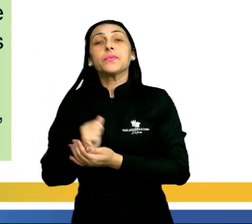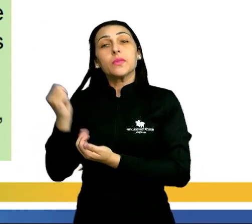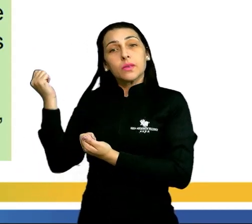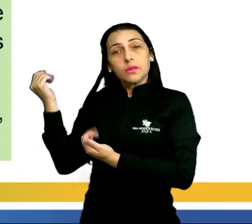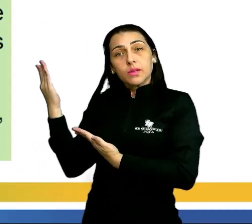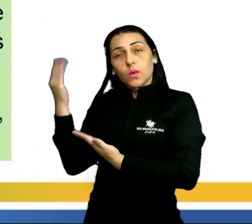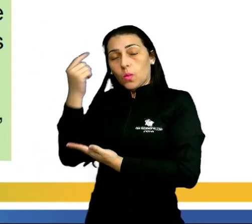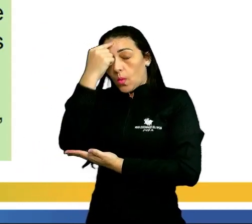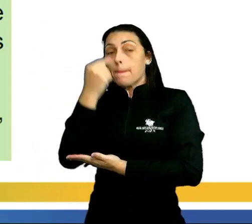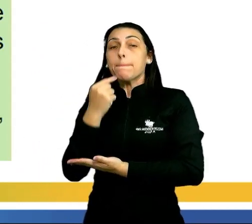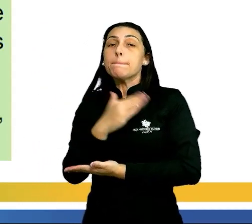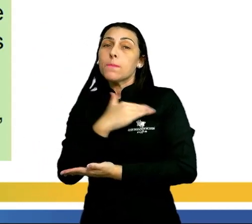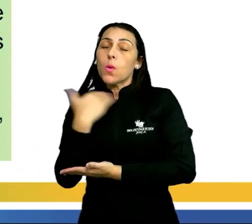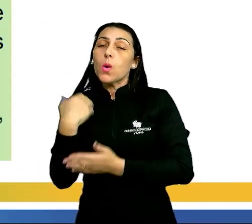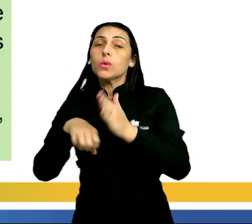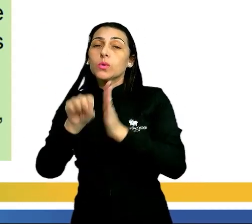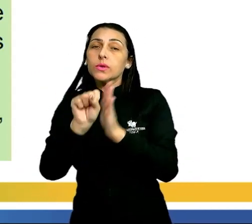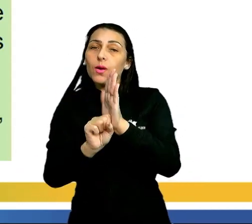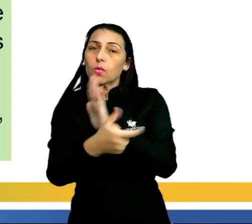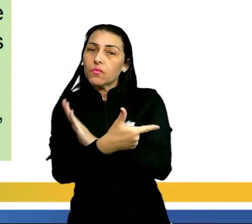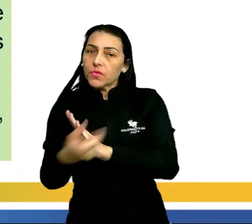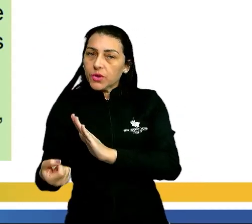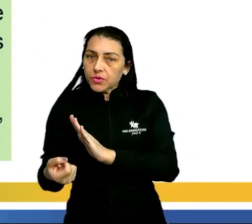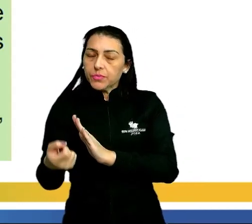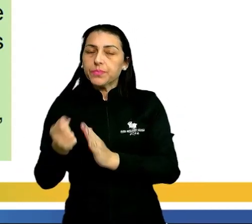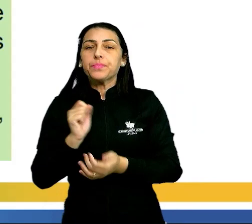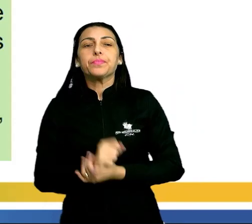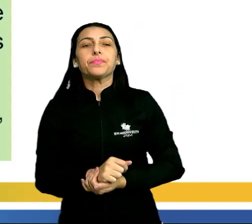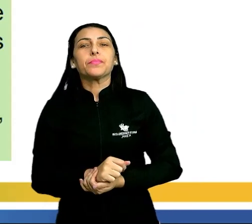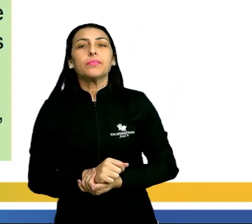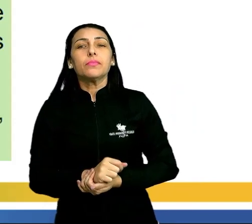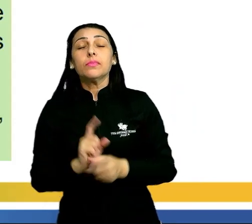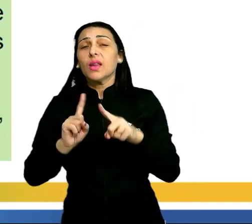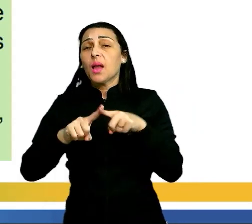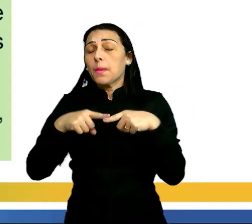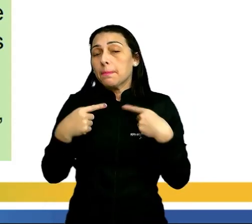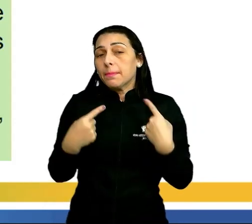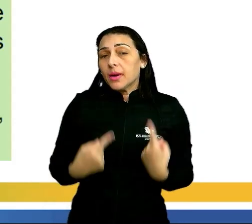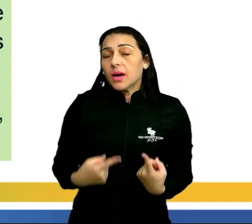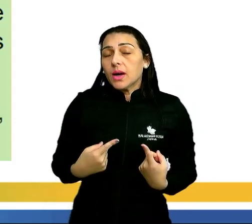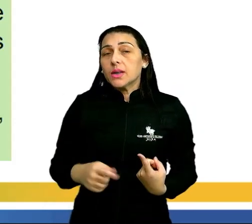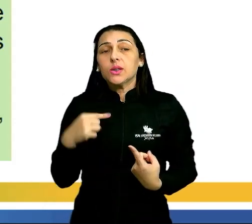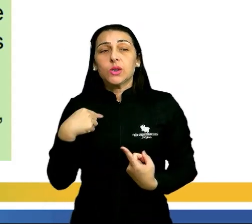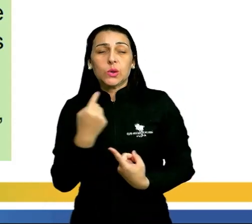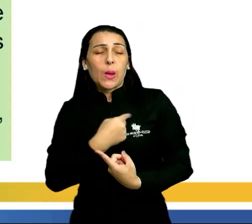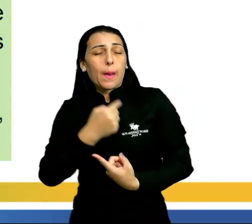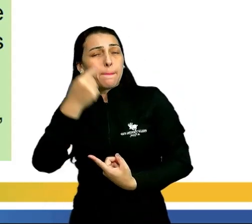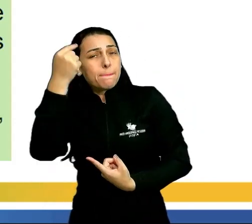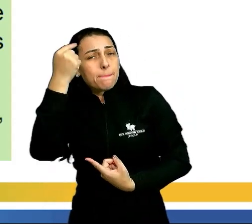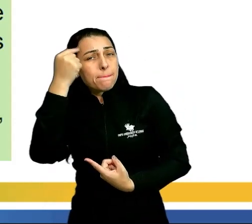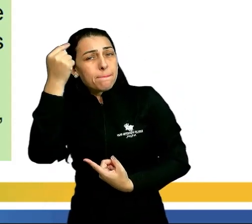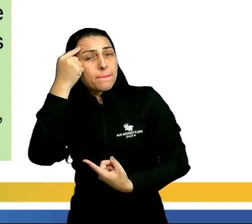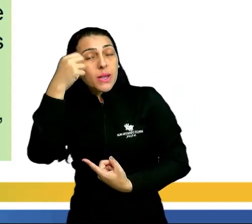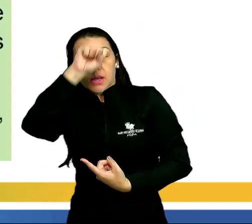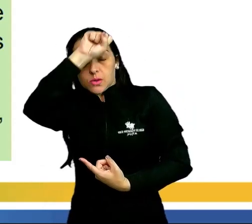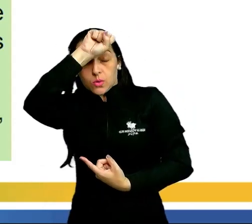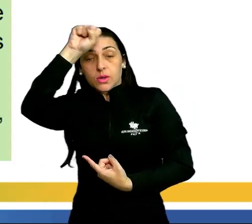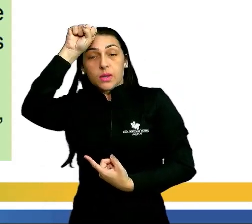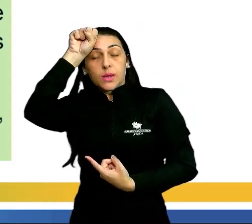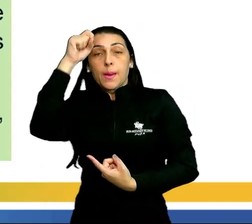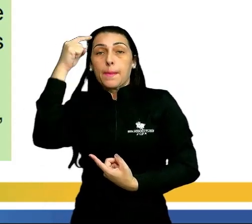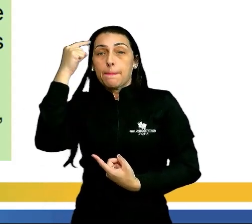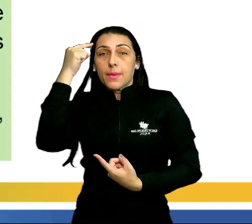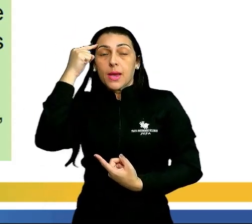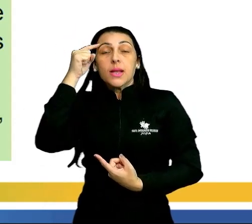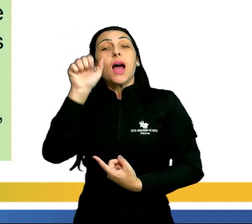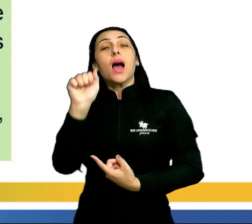1942. Portanto, ele morreu no século XX. Mas mesmo assim, quando a gente pensa a sociologia e quando a gente